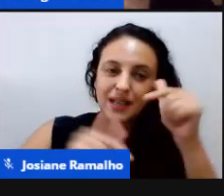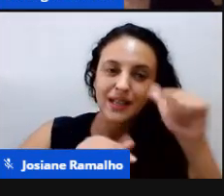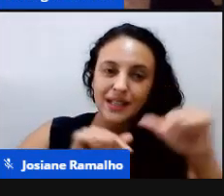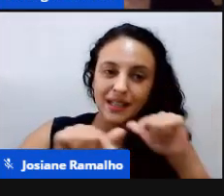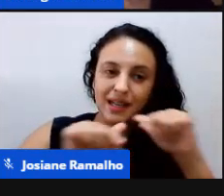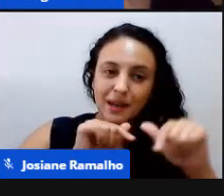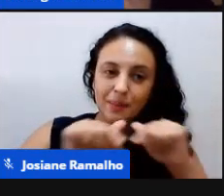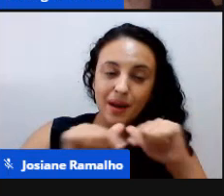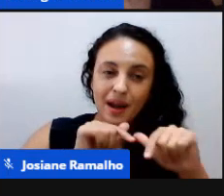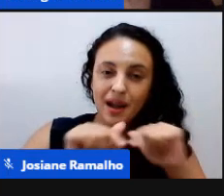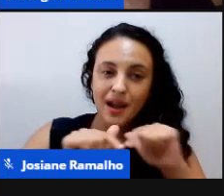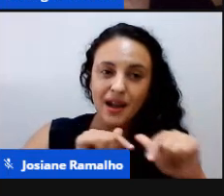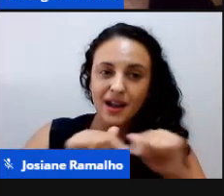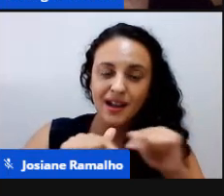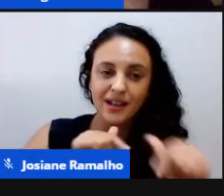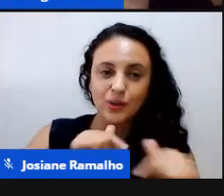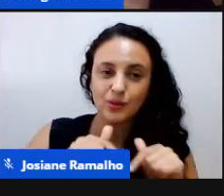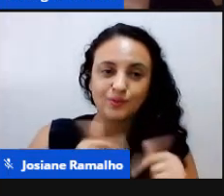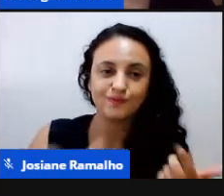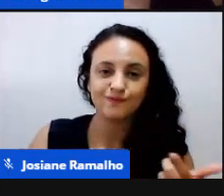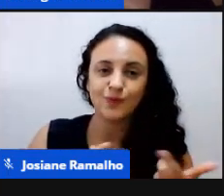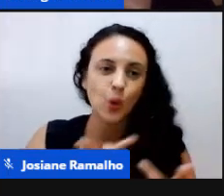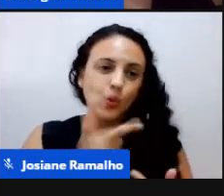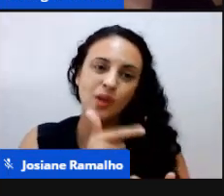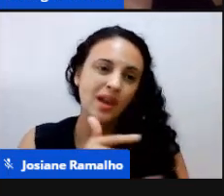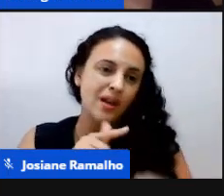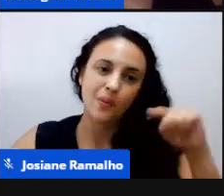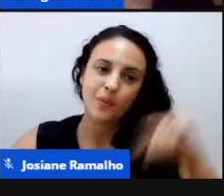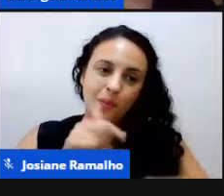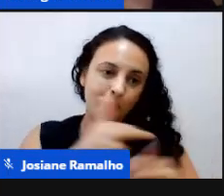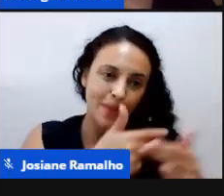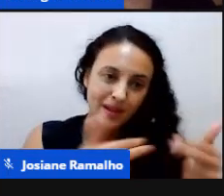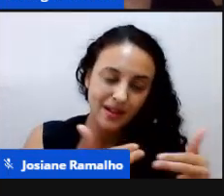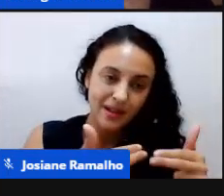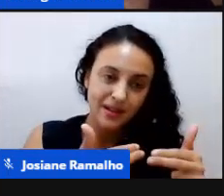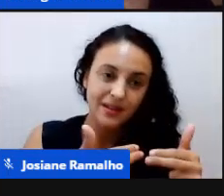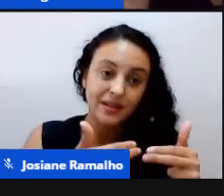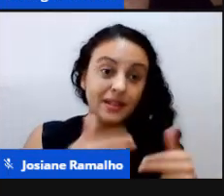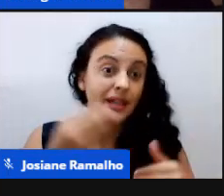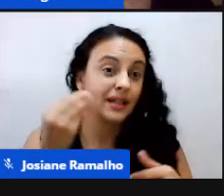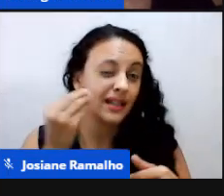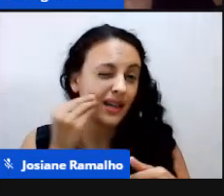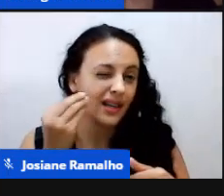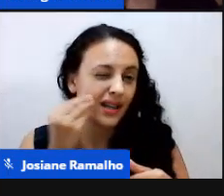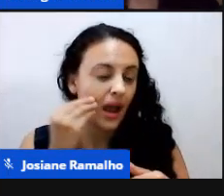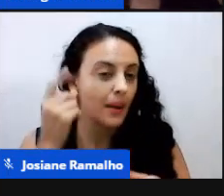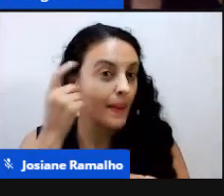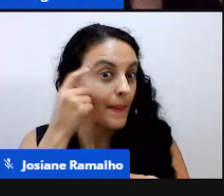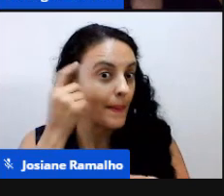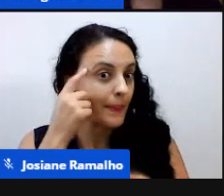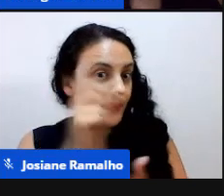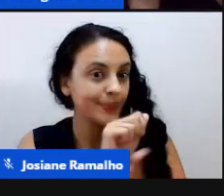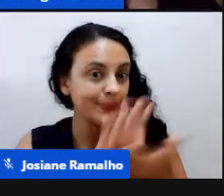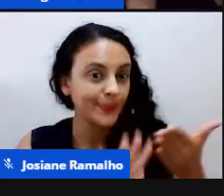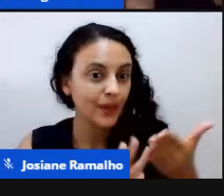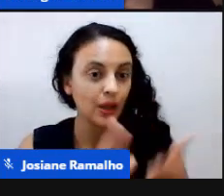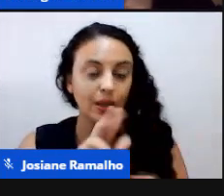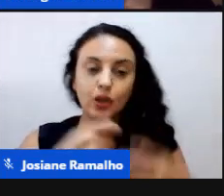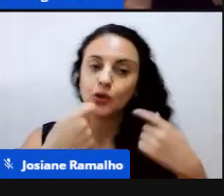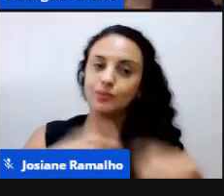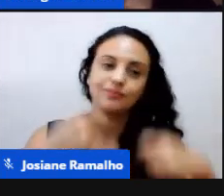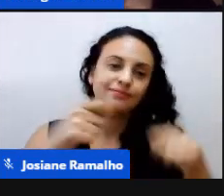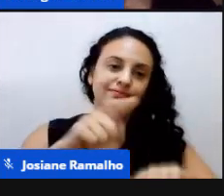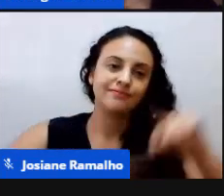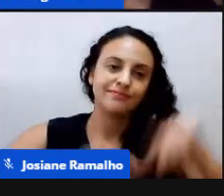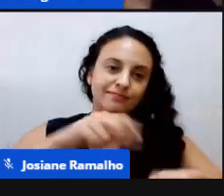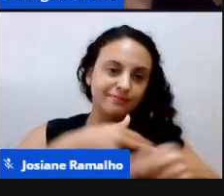tem falta de condições de ter os materiais, tenta pensar em atividades sem materiais, que esse pai possa